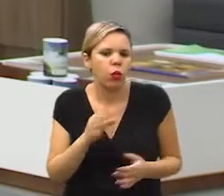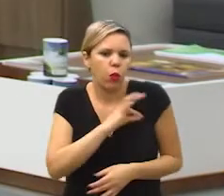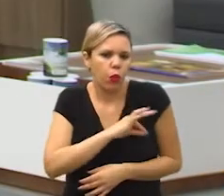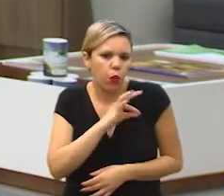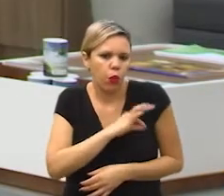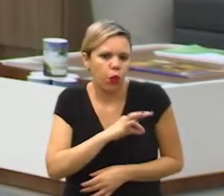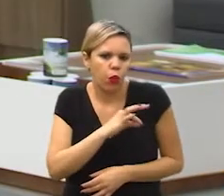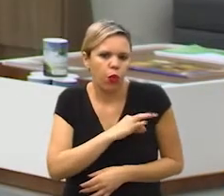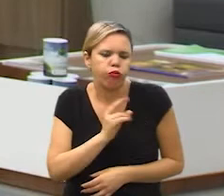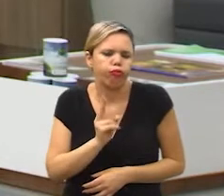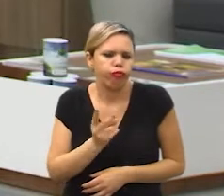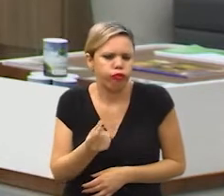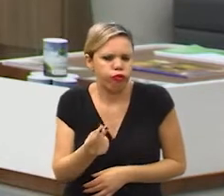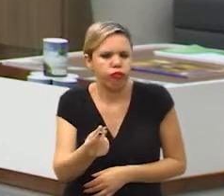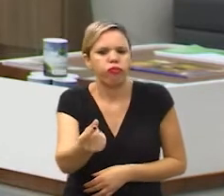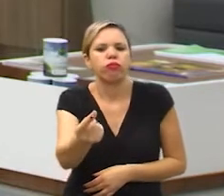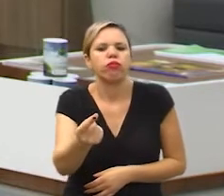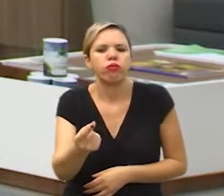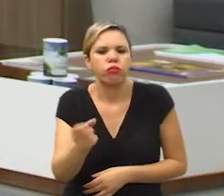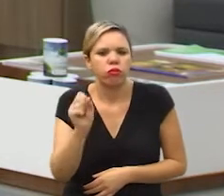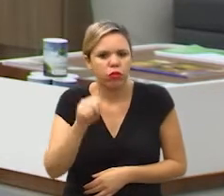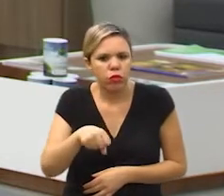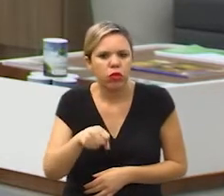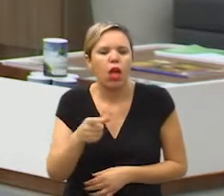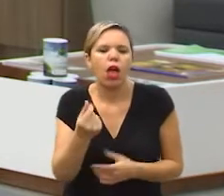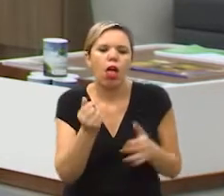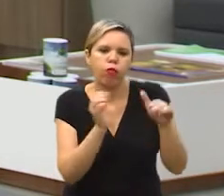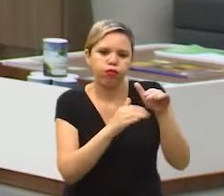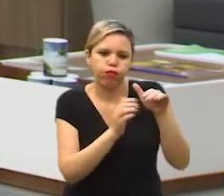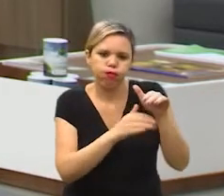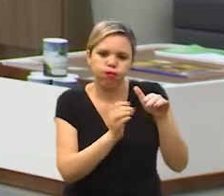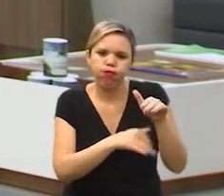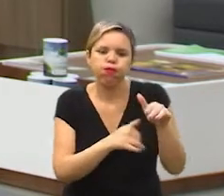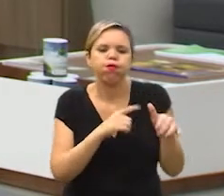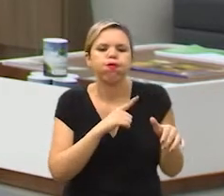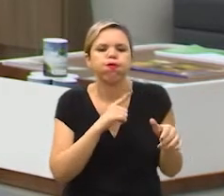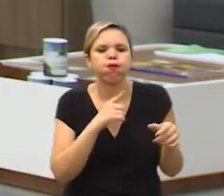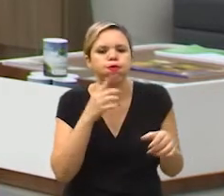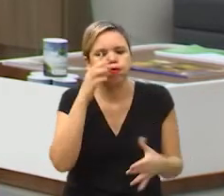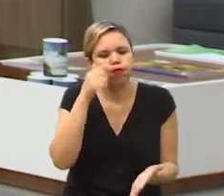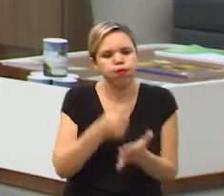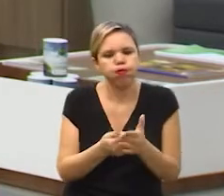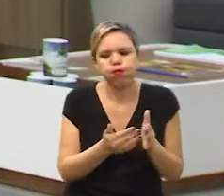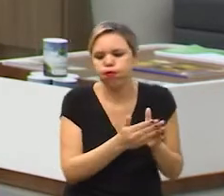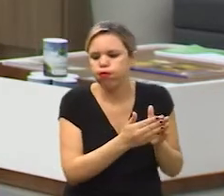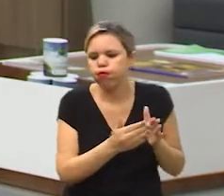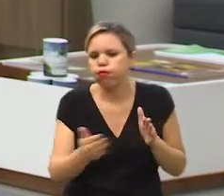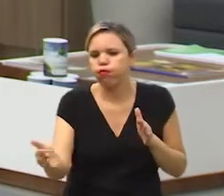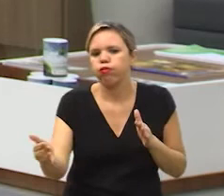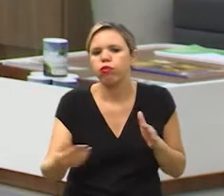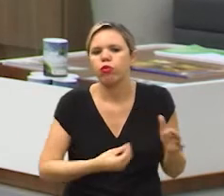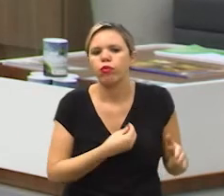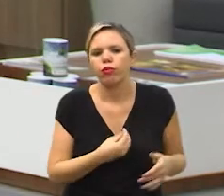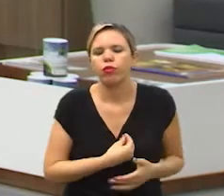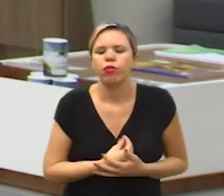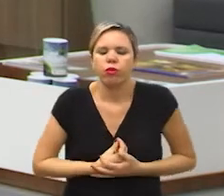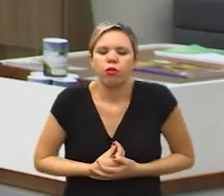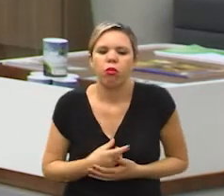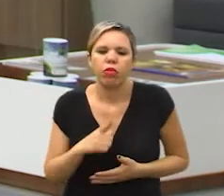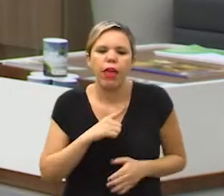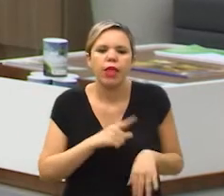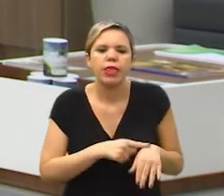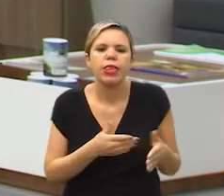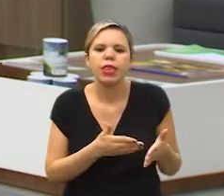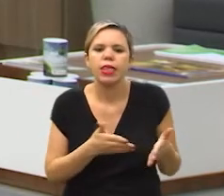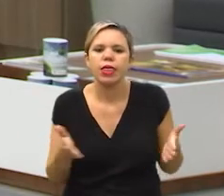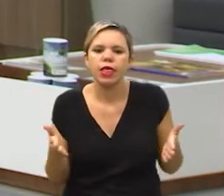renda vitalícia. Então ele sim é uma poupança, ele é um fundo que você faz ao longo de toda a sua vida. Existe um